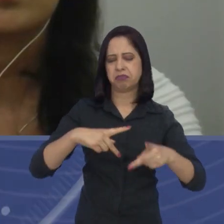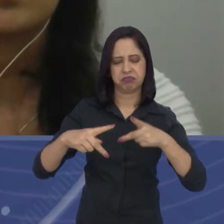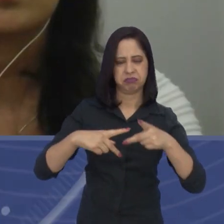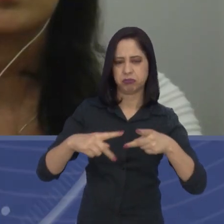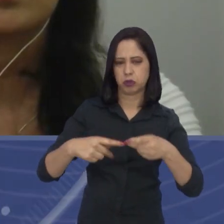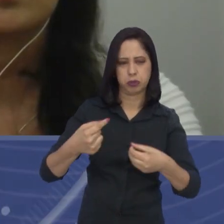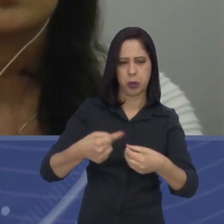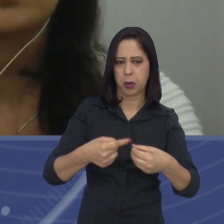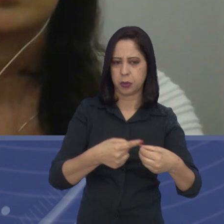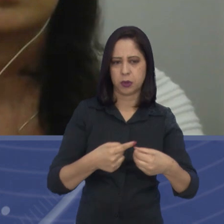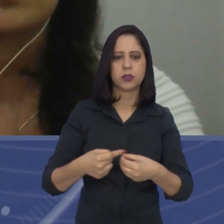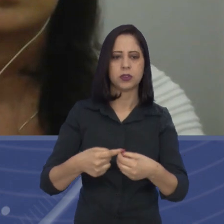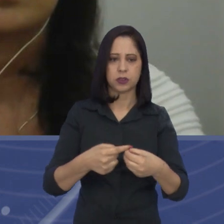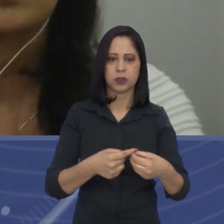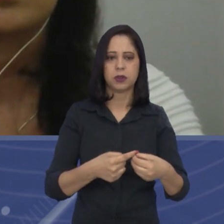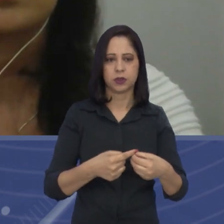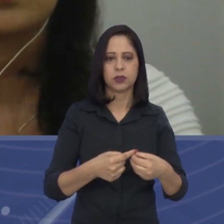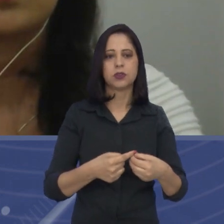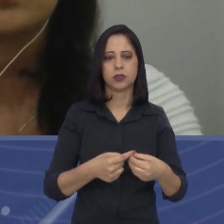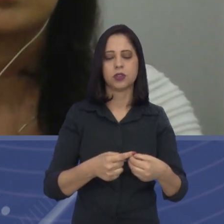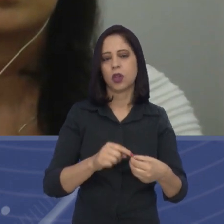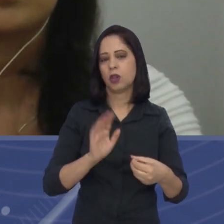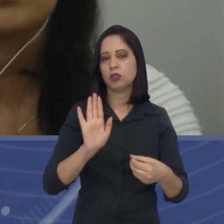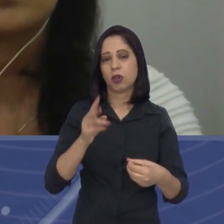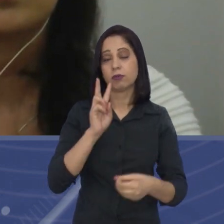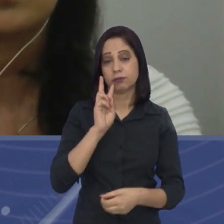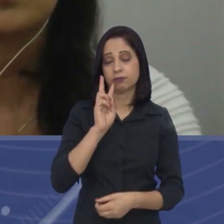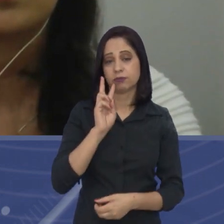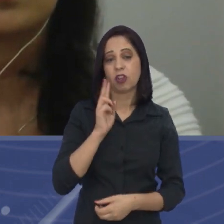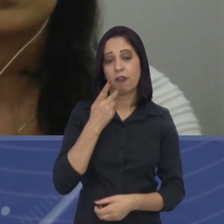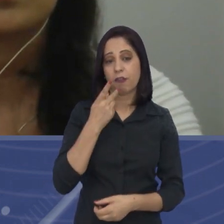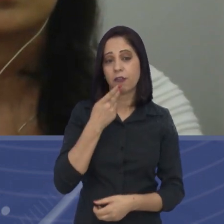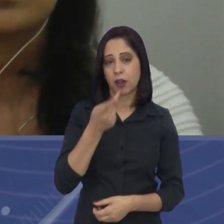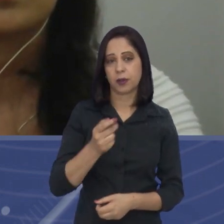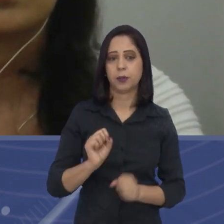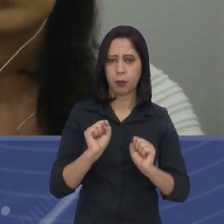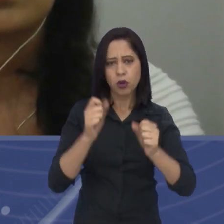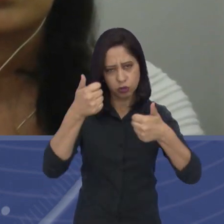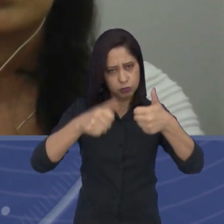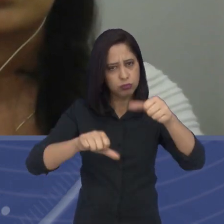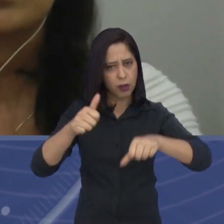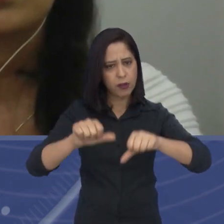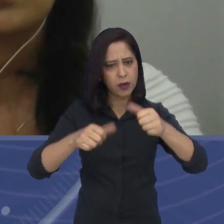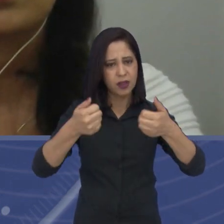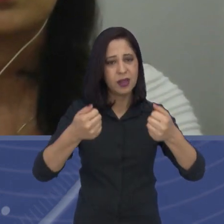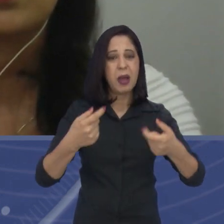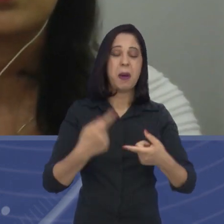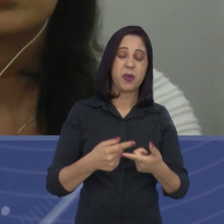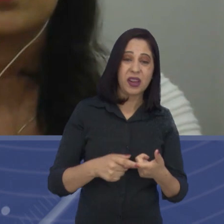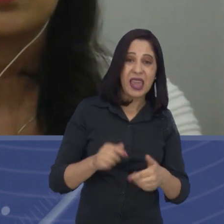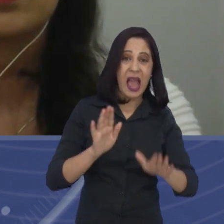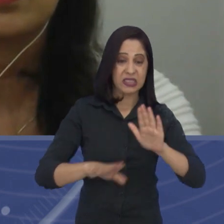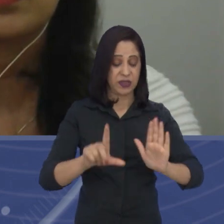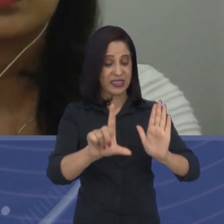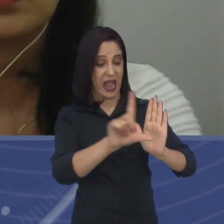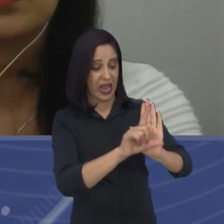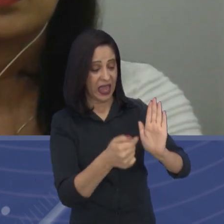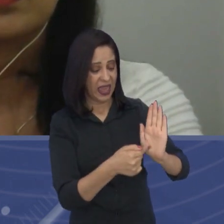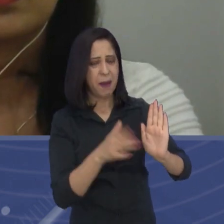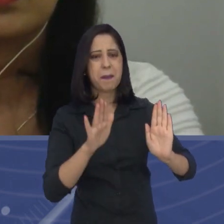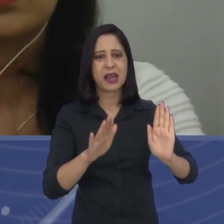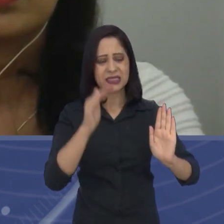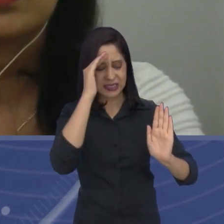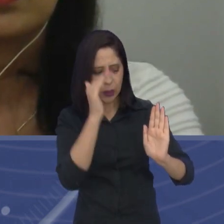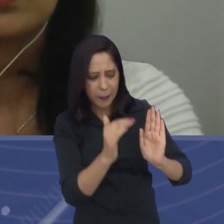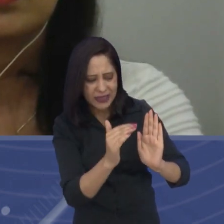que a gente acabou de mencionar. Queria que você avaliasse um pouquinho, né? Muitas vezes a gente tem a lei, mas como que está